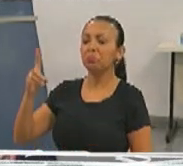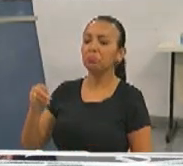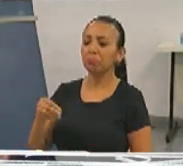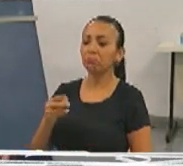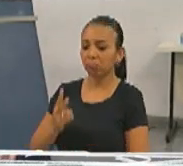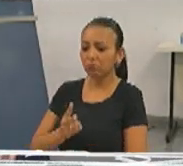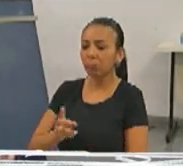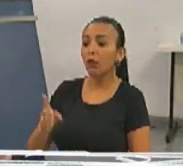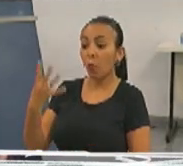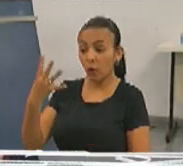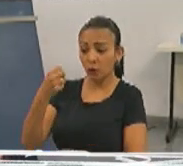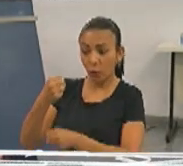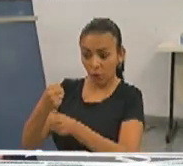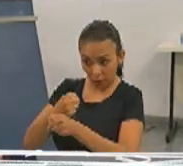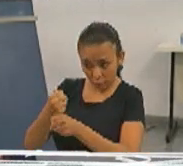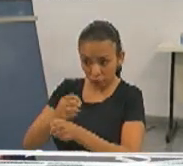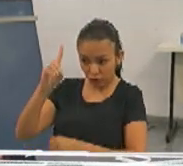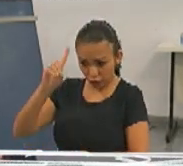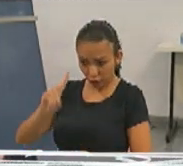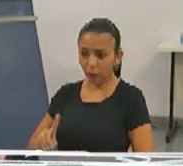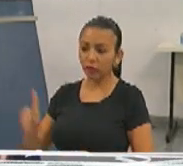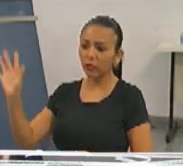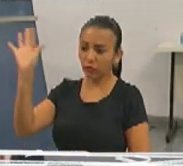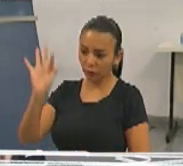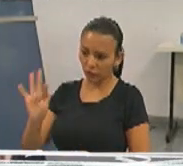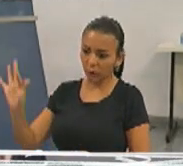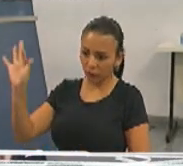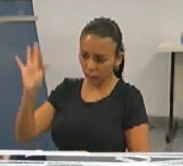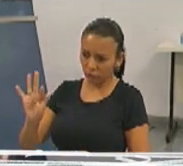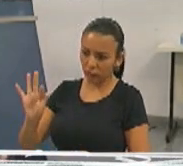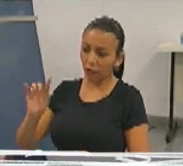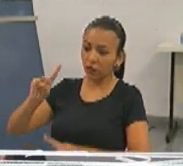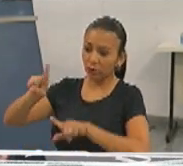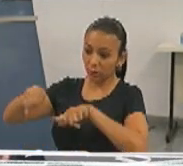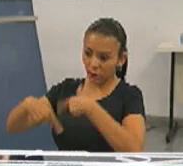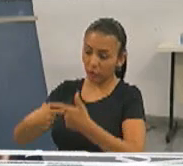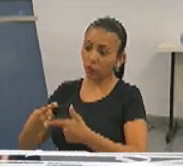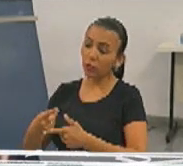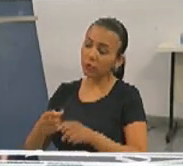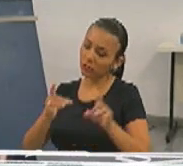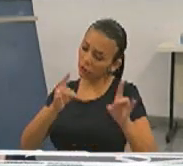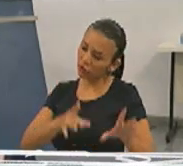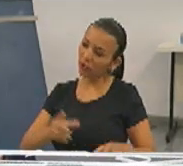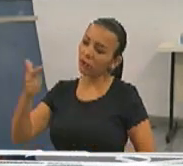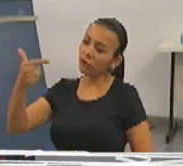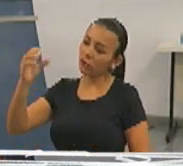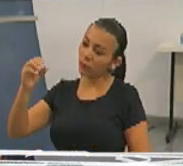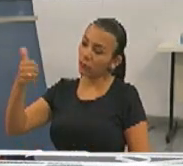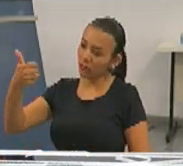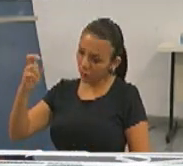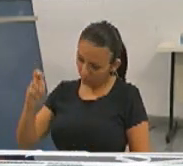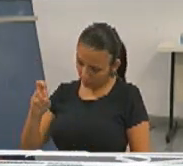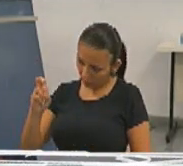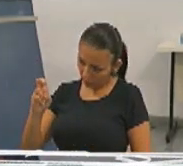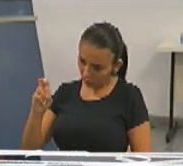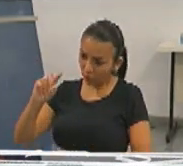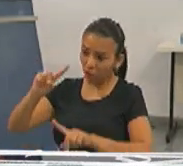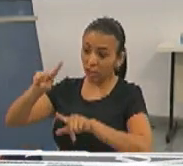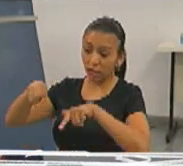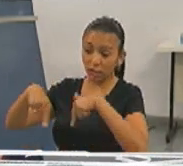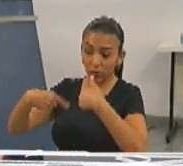fiquei 4 anos... saindo em 2015, assim que, depois da minha